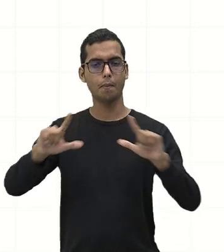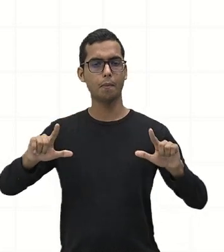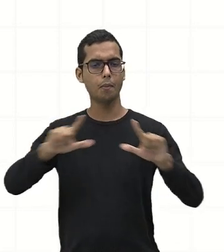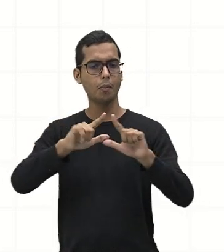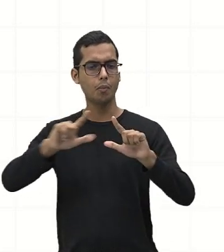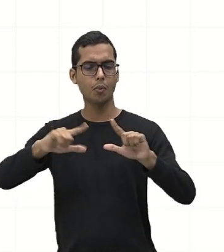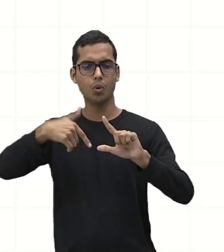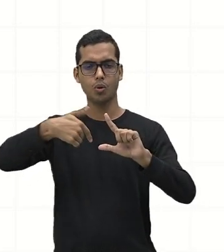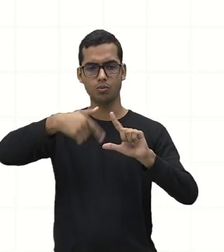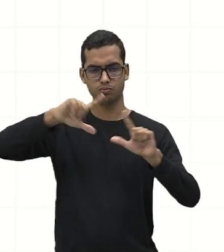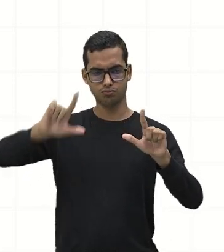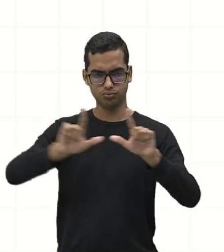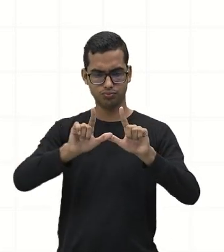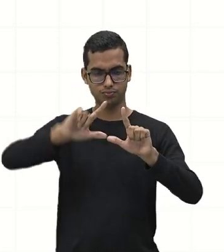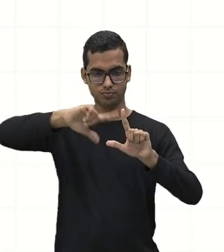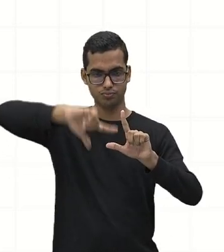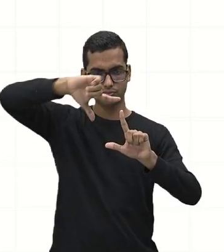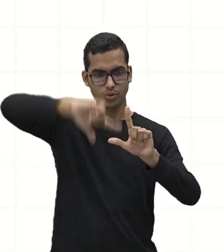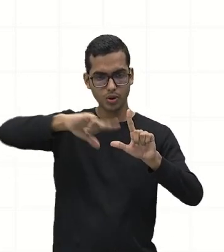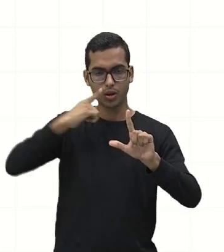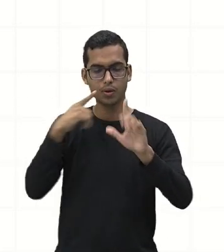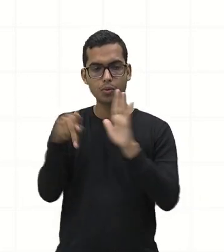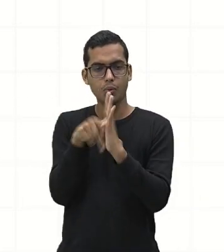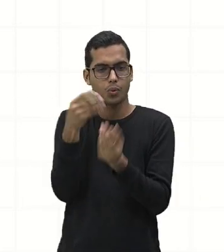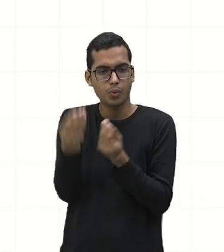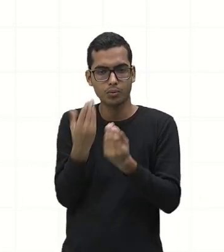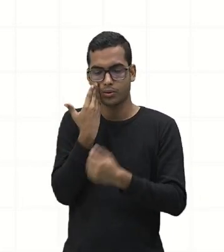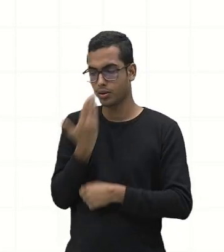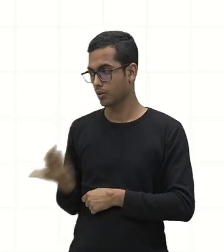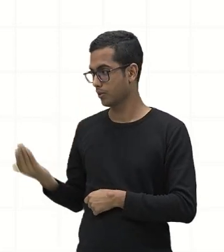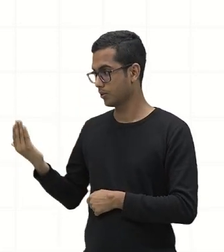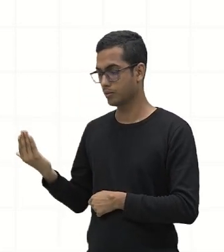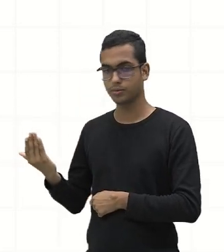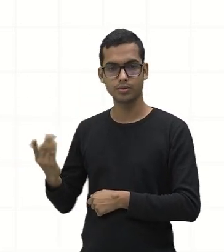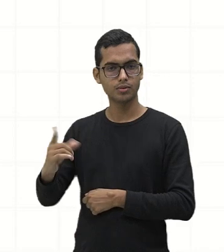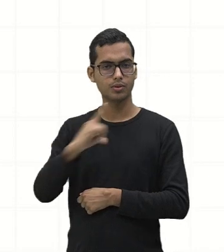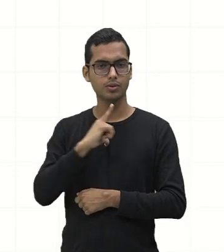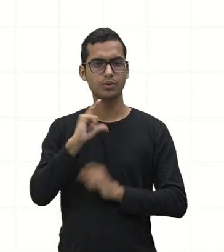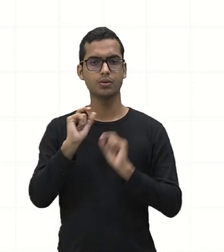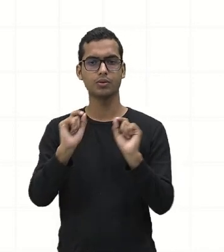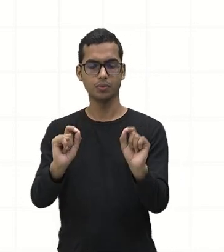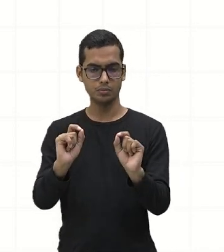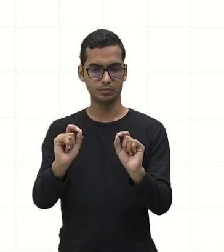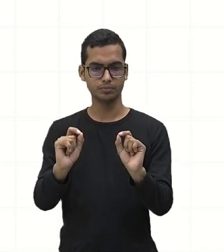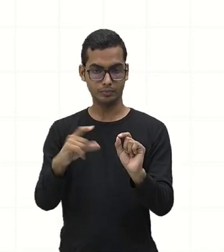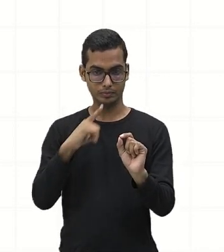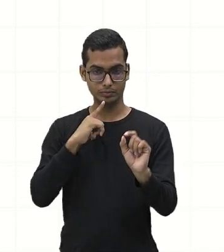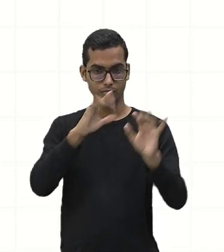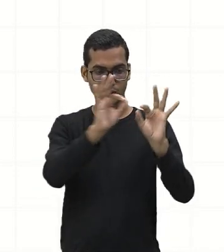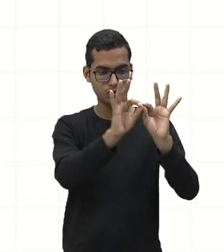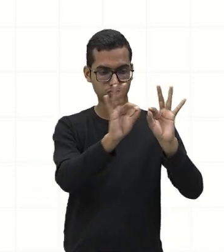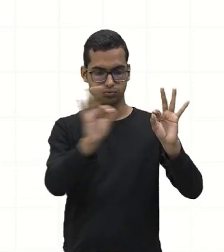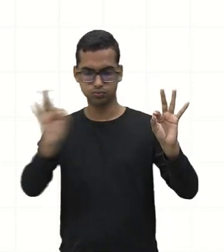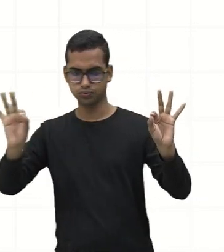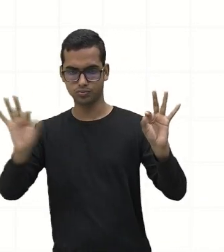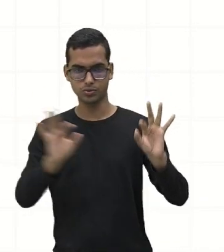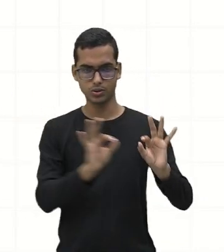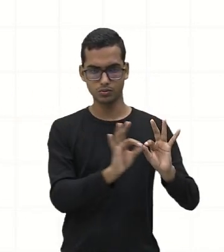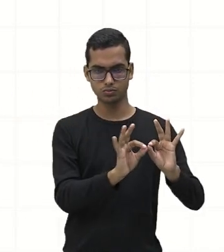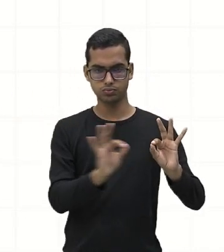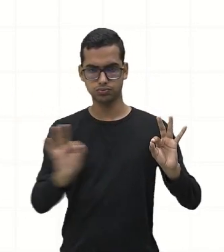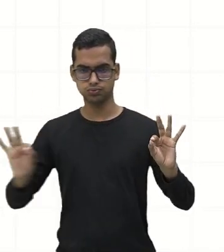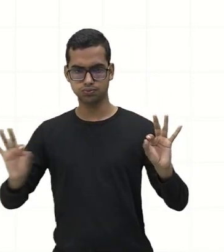o teorema diz que quando eu tenho um fecho de retas paralelas e duas retas transversais,